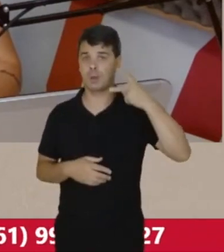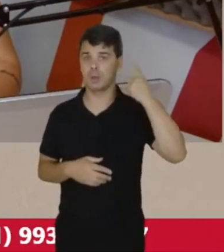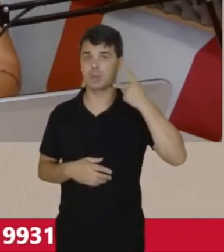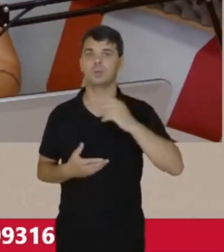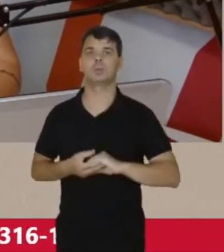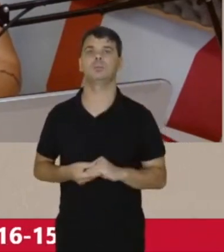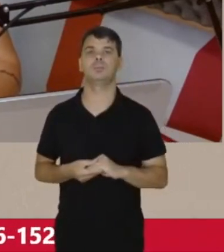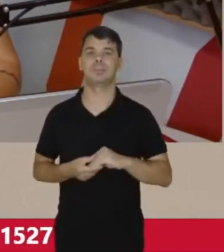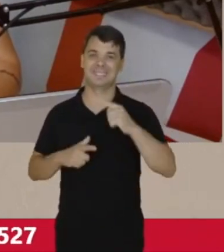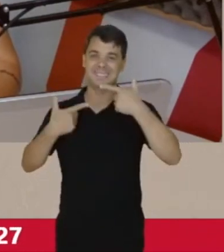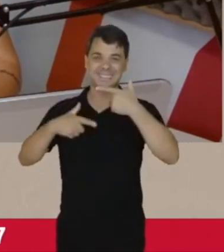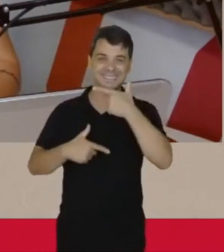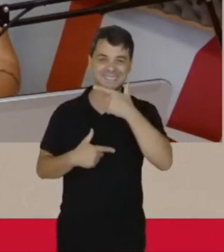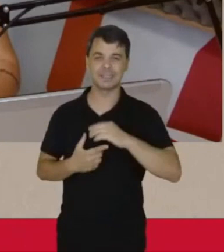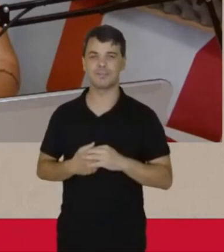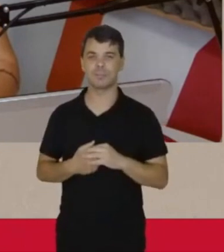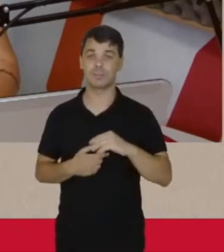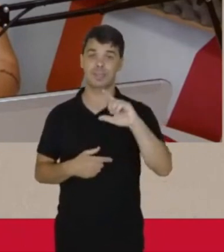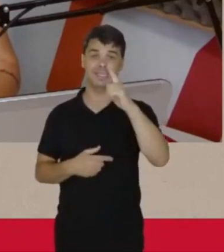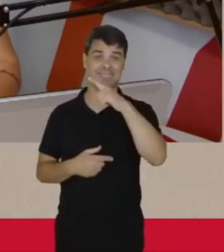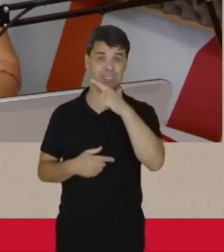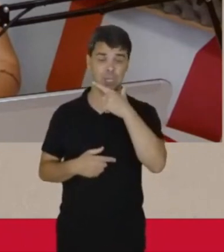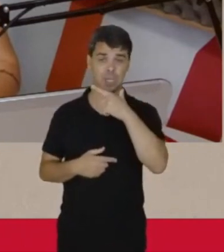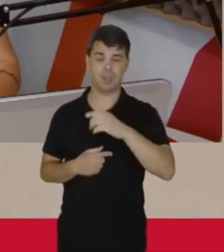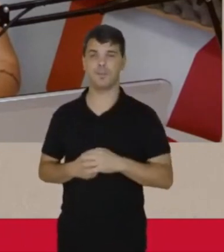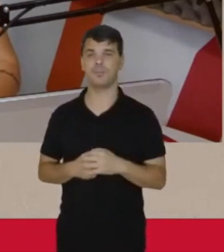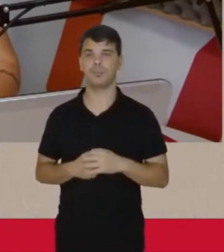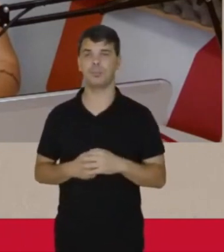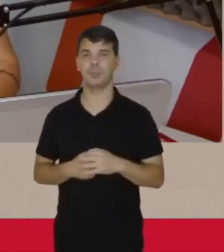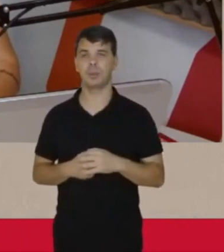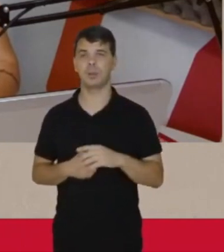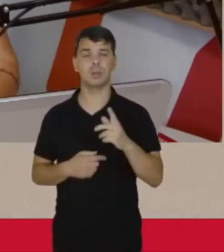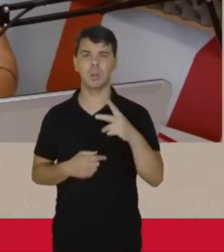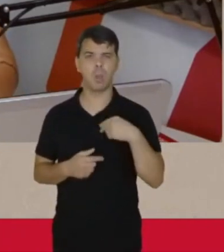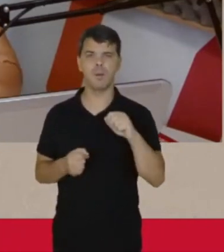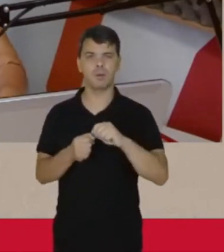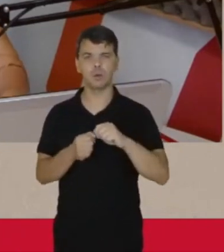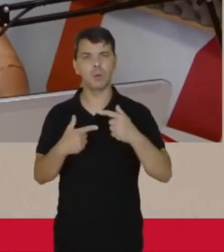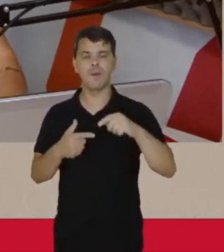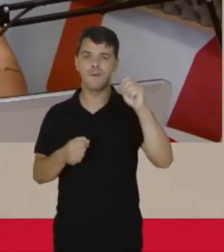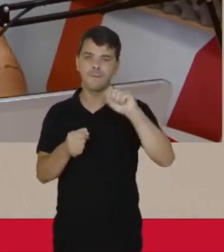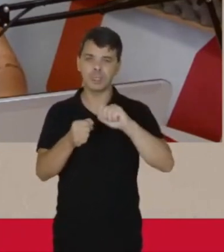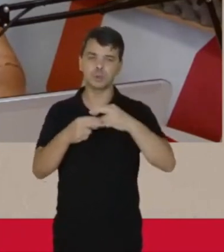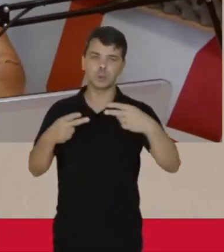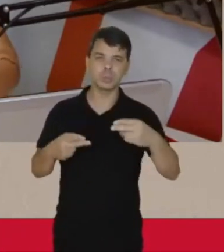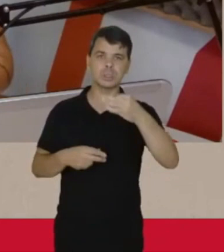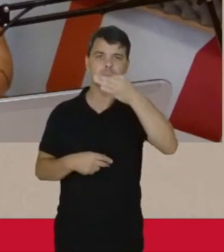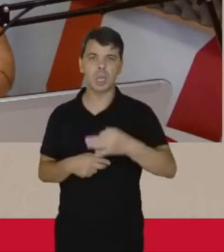né? Que sorri. E sorrir, nem por isso, né? Quer dizer que a gente não é competente, não é